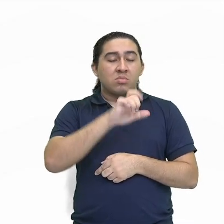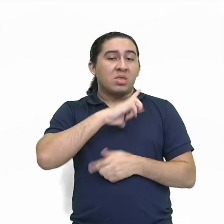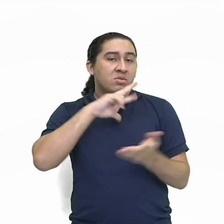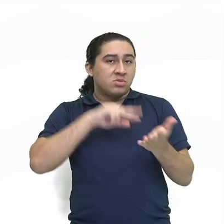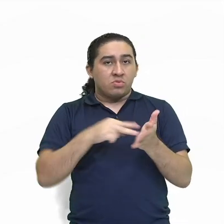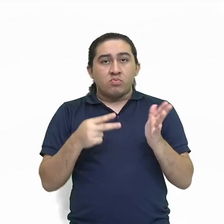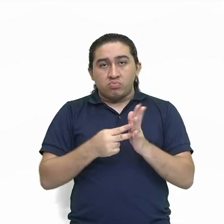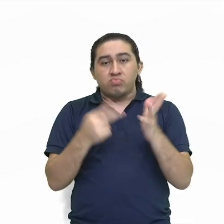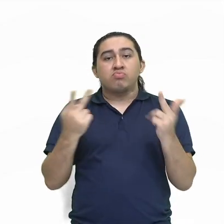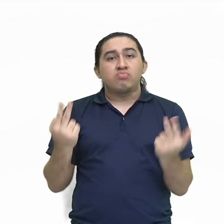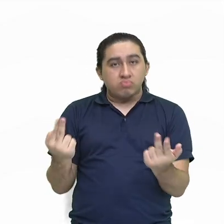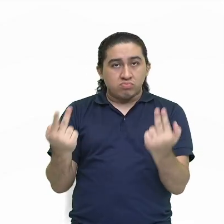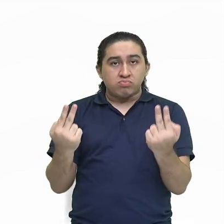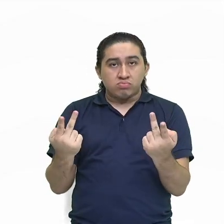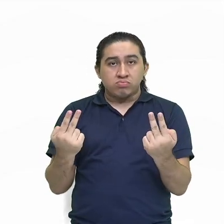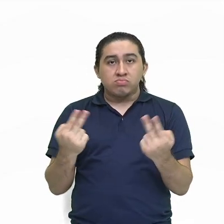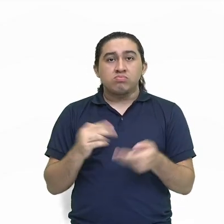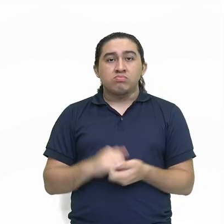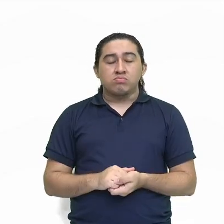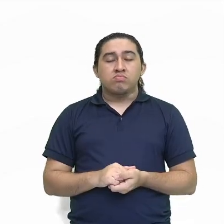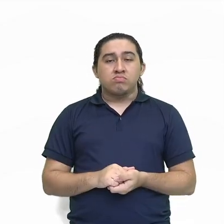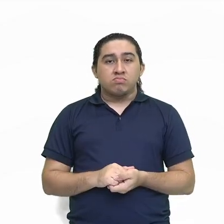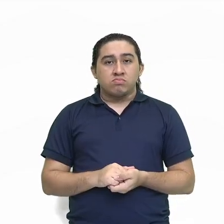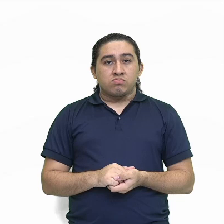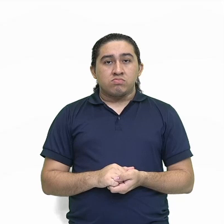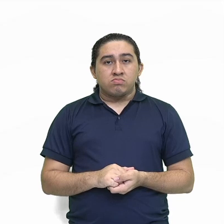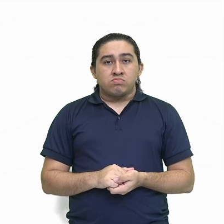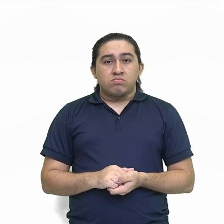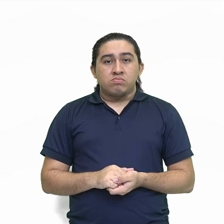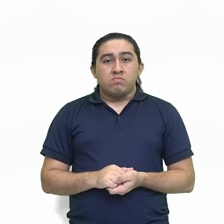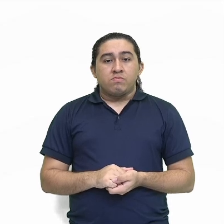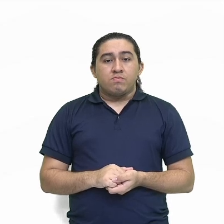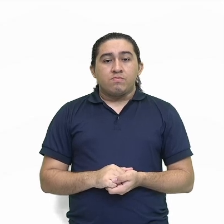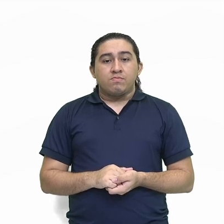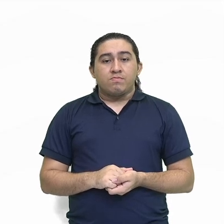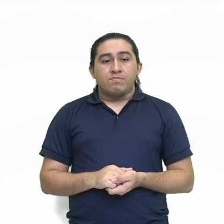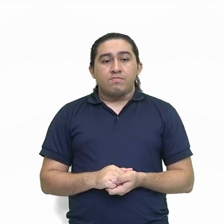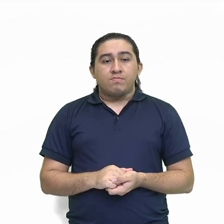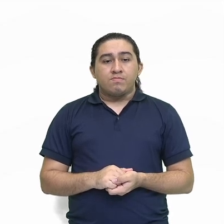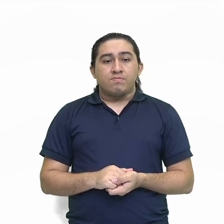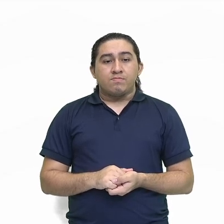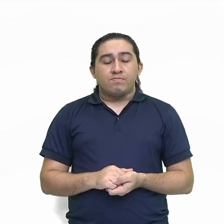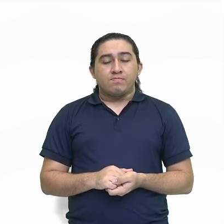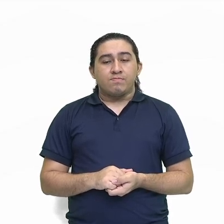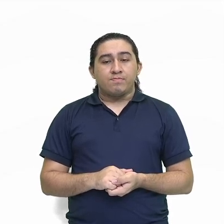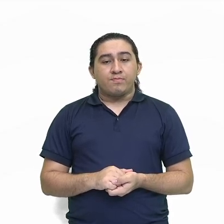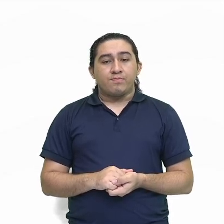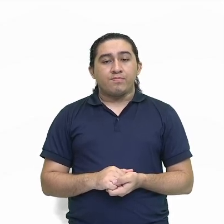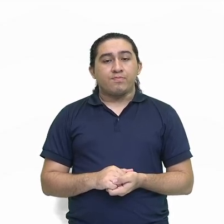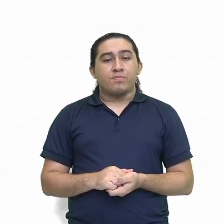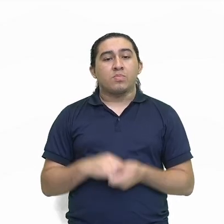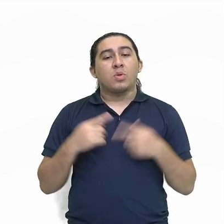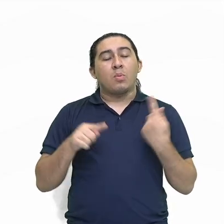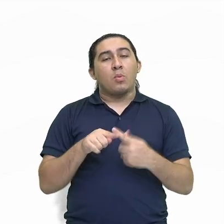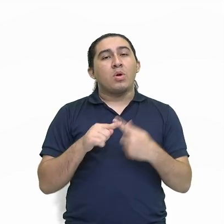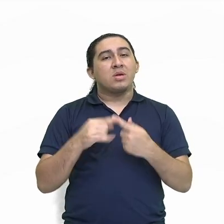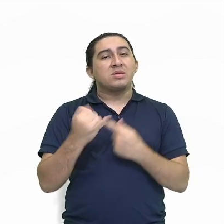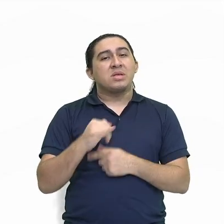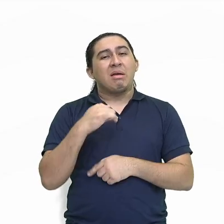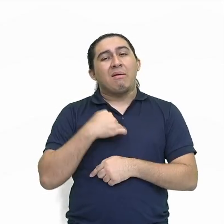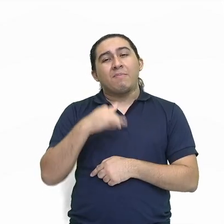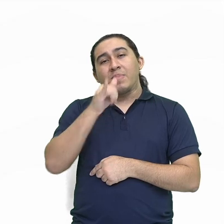mesmo sentido, o mesmo significado, não vai mudar. Por que que quando eu